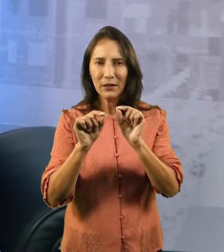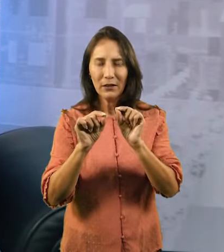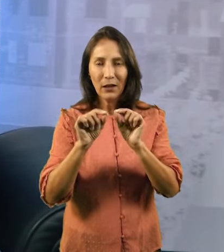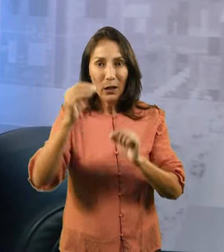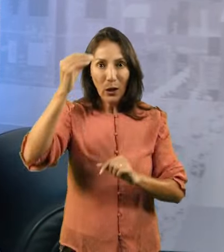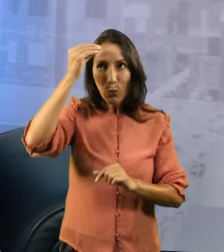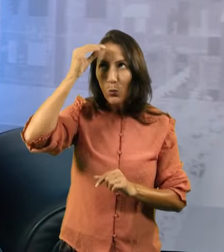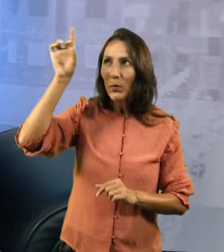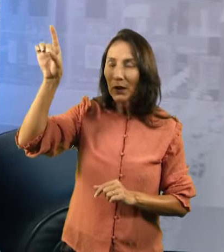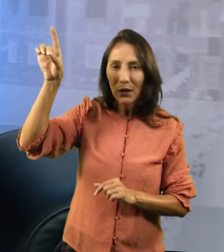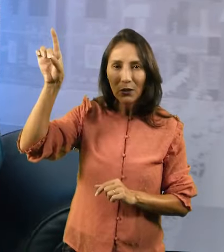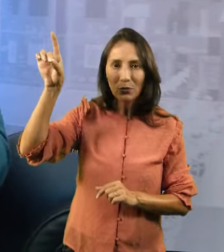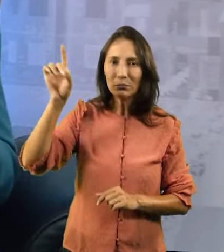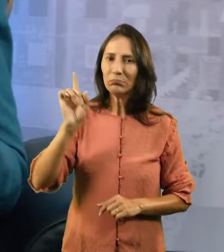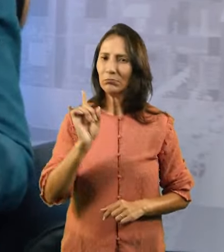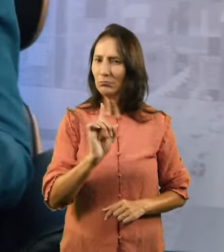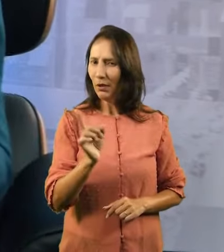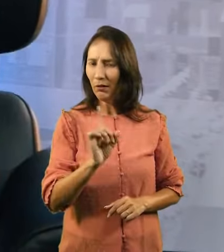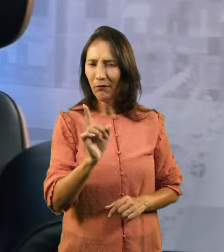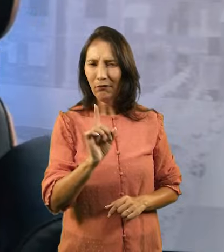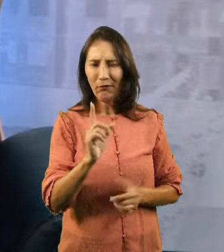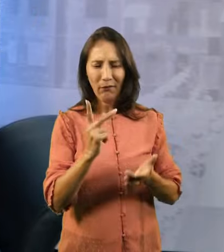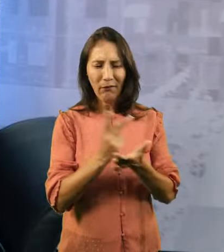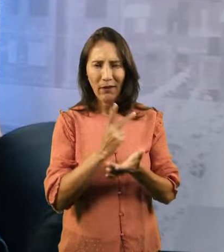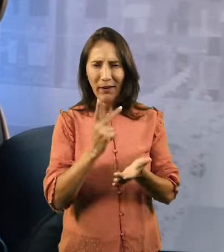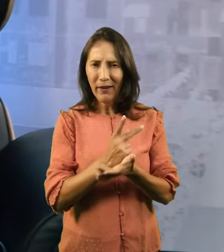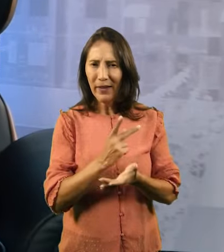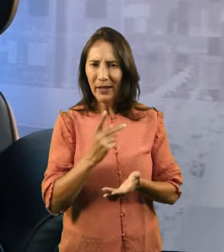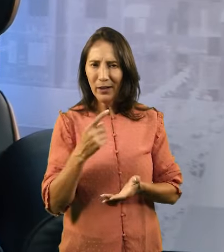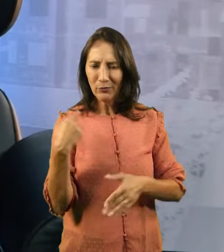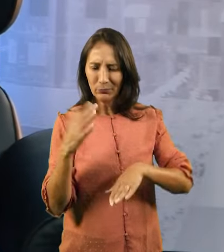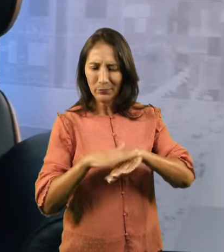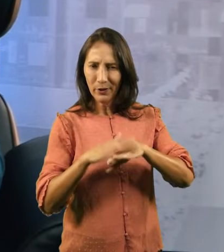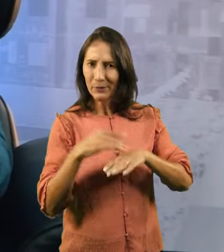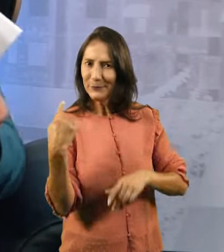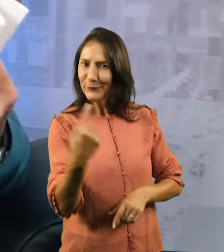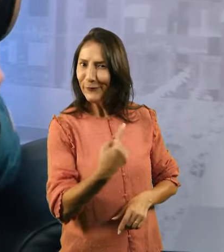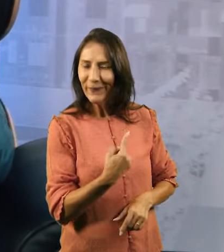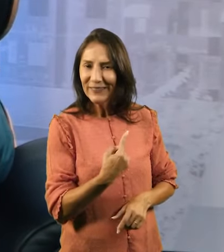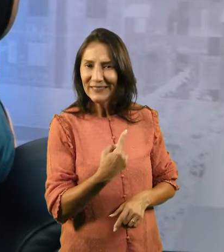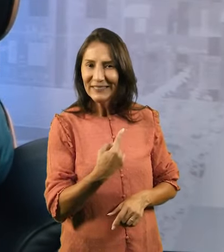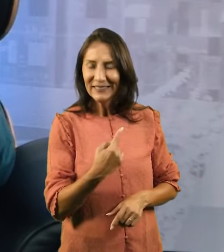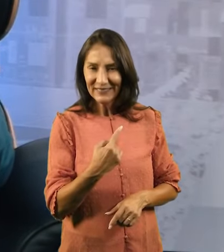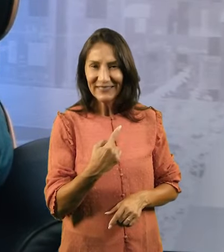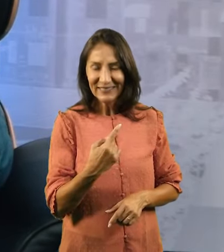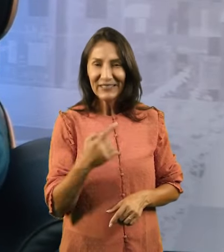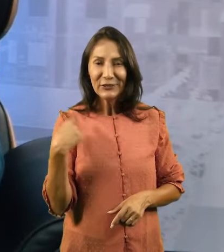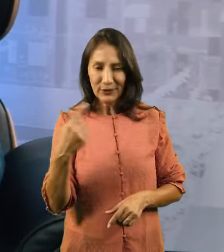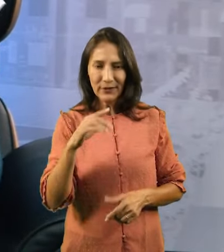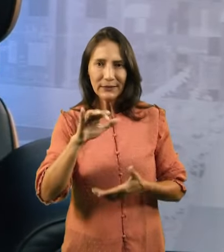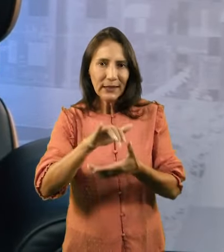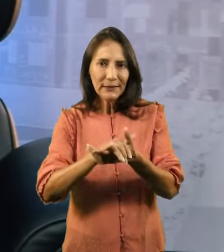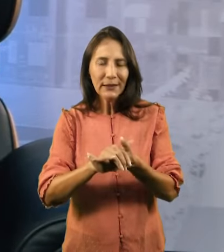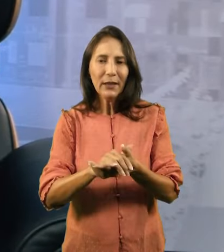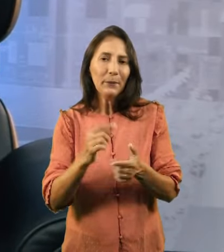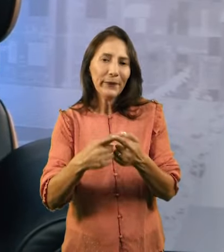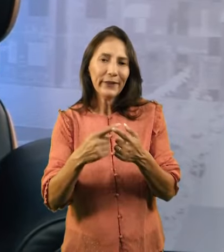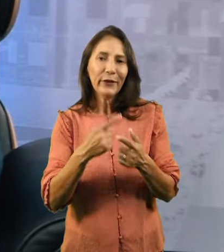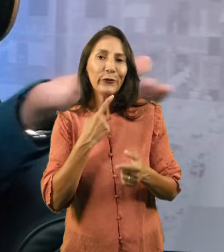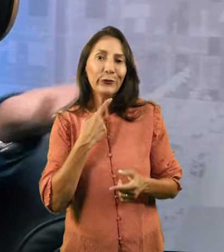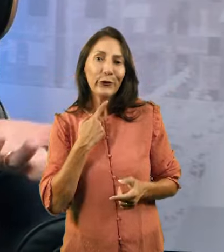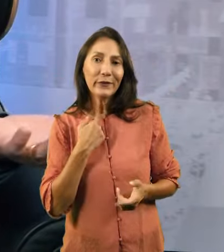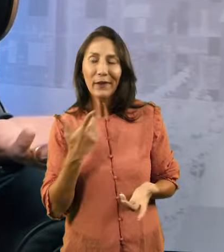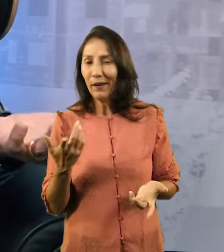Deus, porque os erros são nossos. Nós casamos porque desejamos. Nós casamos